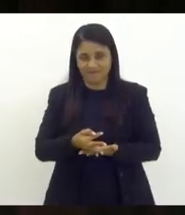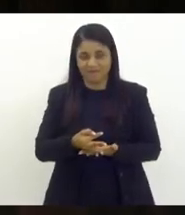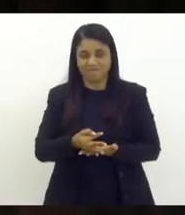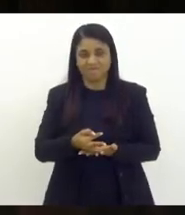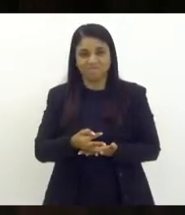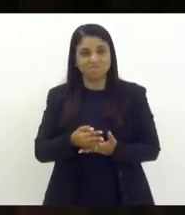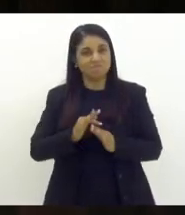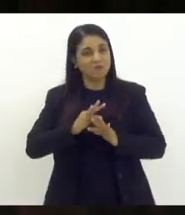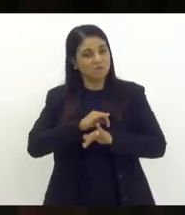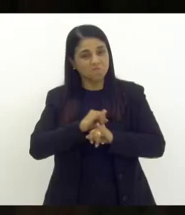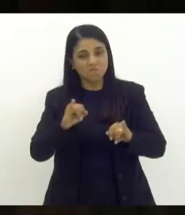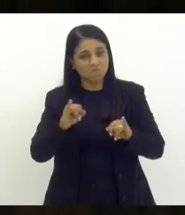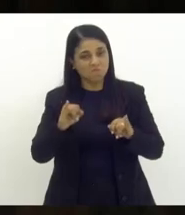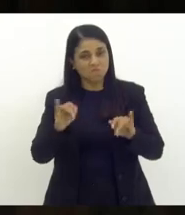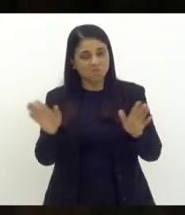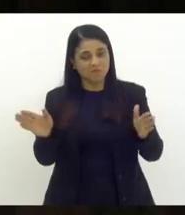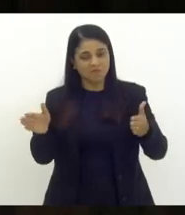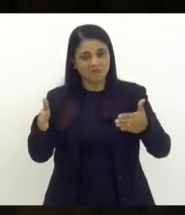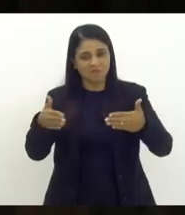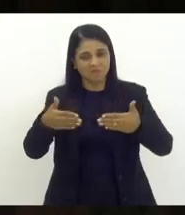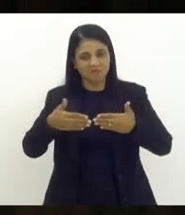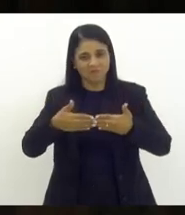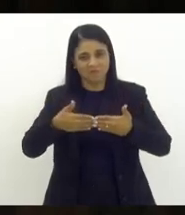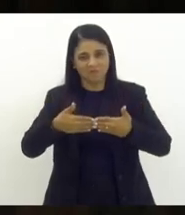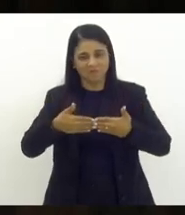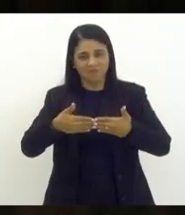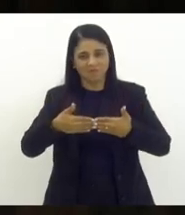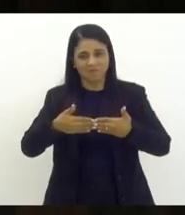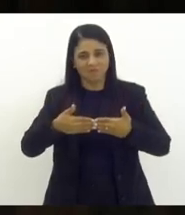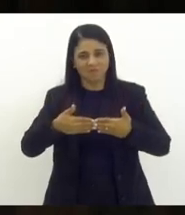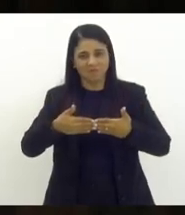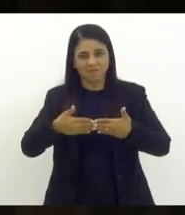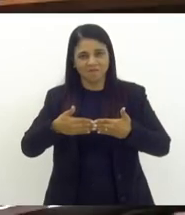declarar declaro encerrado a nossa sessão